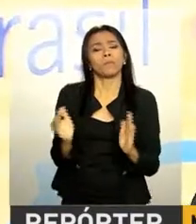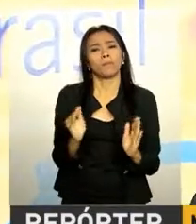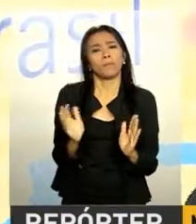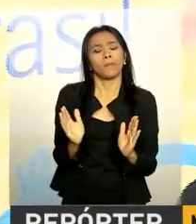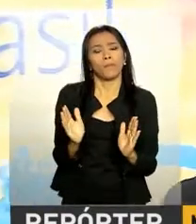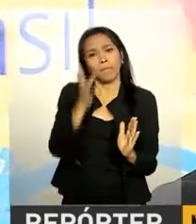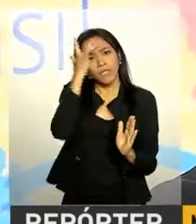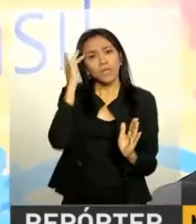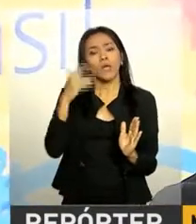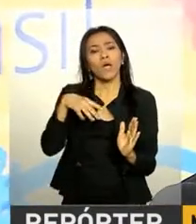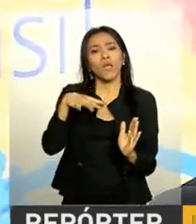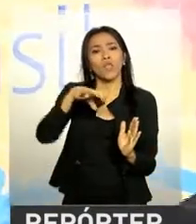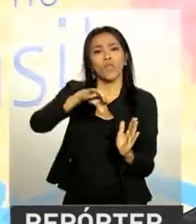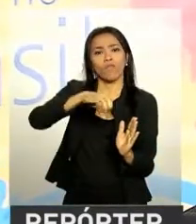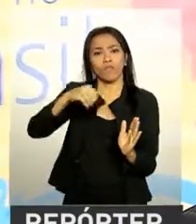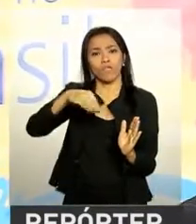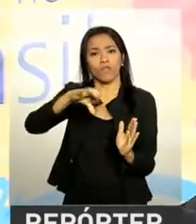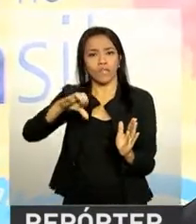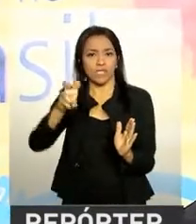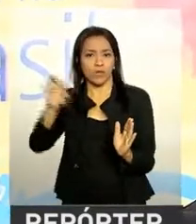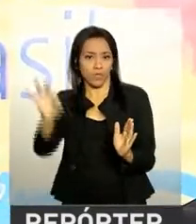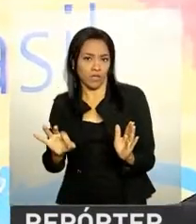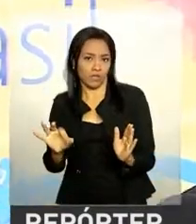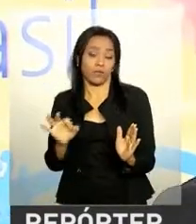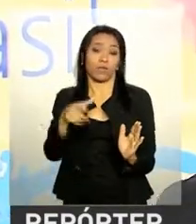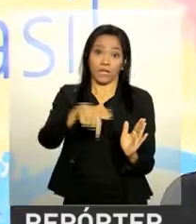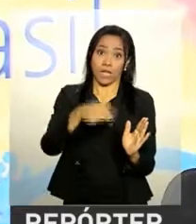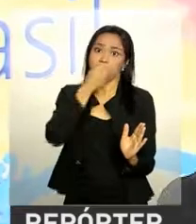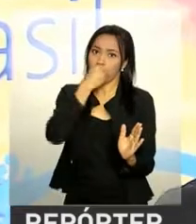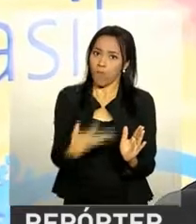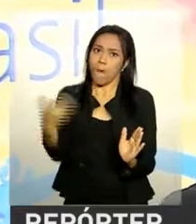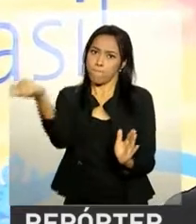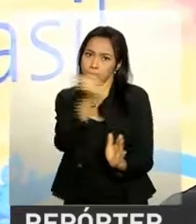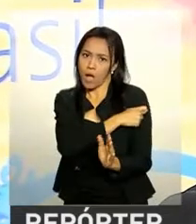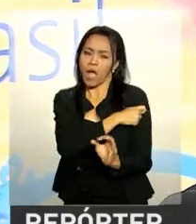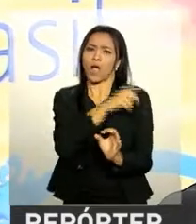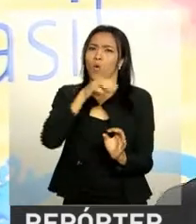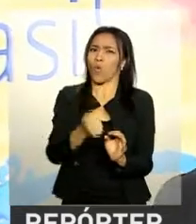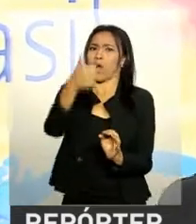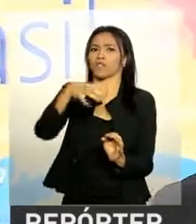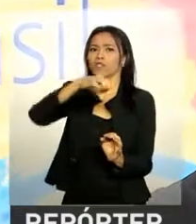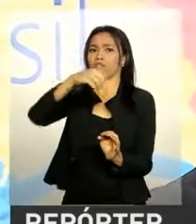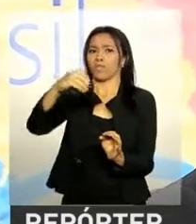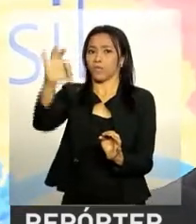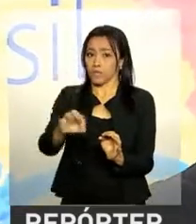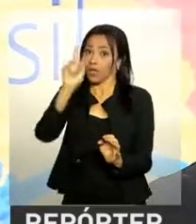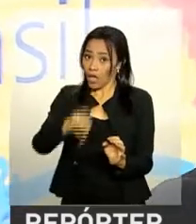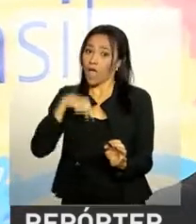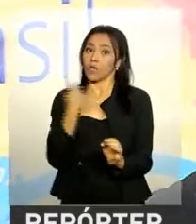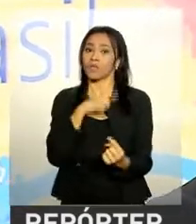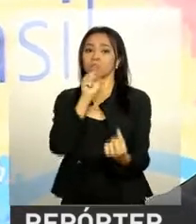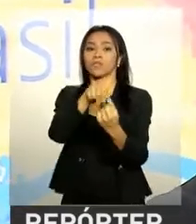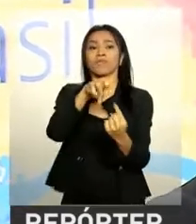da pessoa de 90 a 95 por cento ou seja a perspectiva de eficácia dela é de quase 90% que a nossa meta é